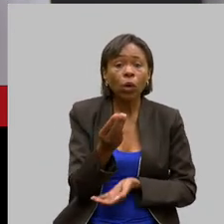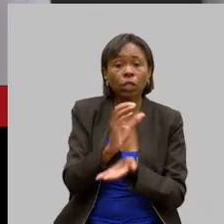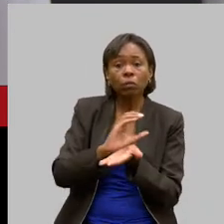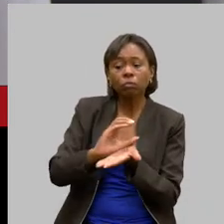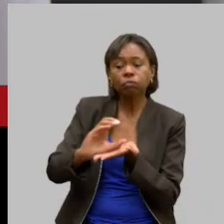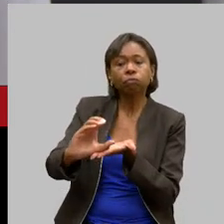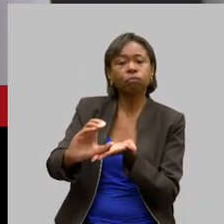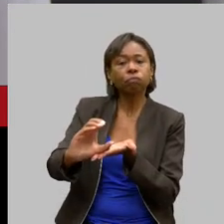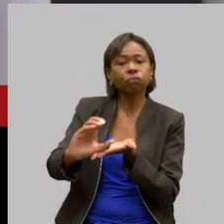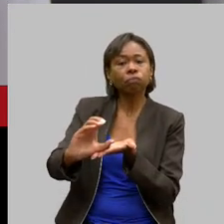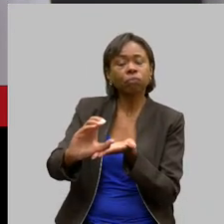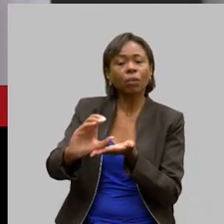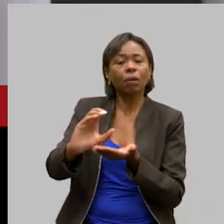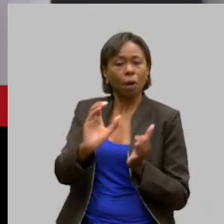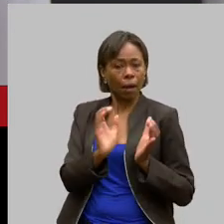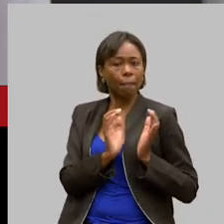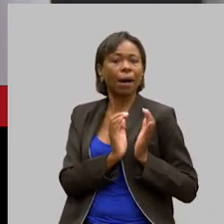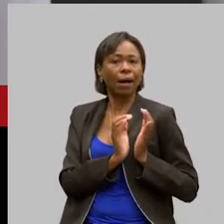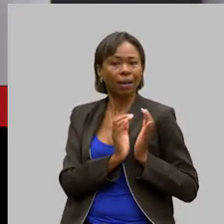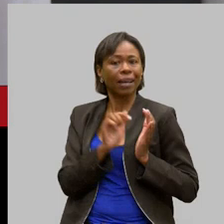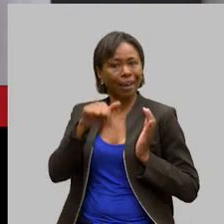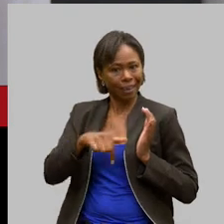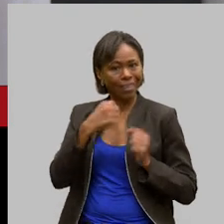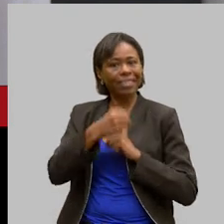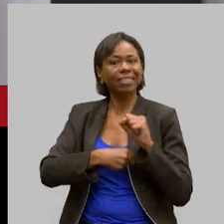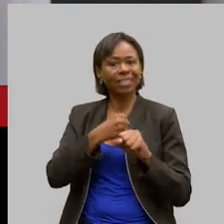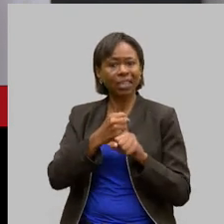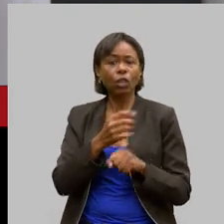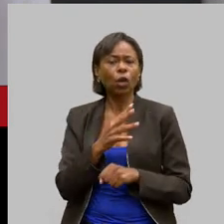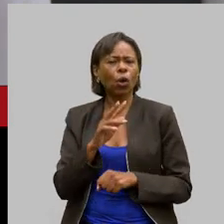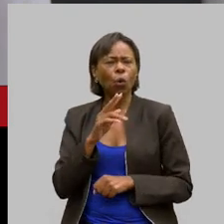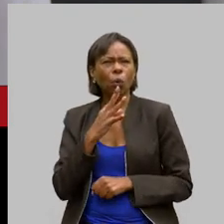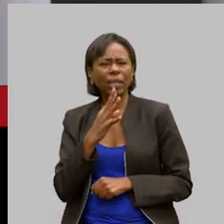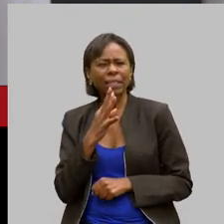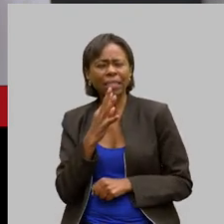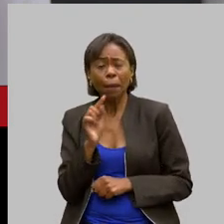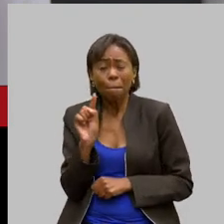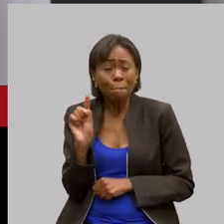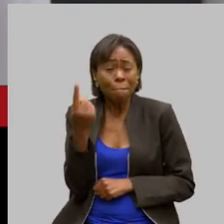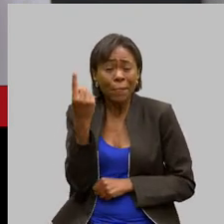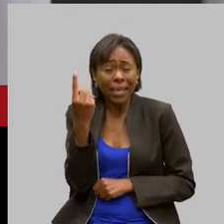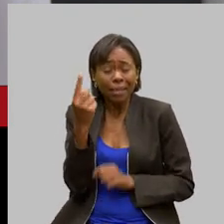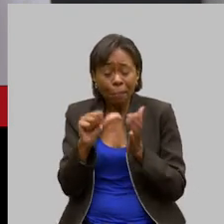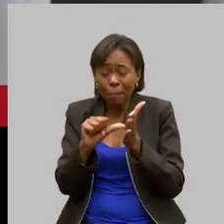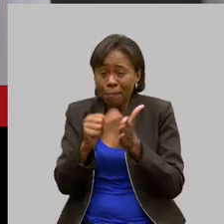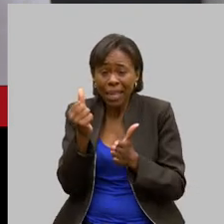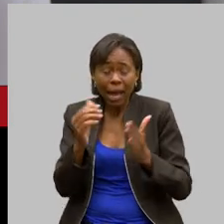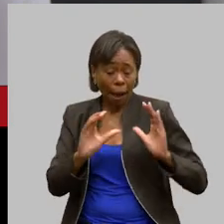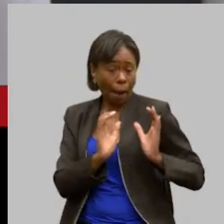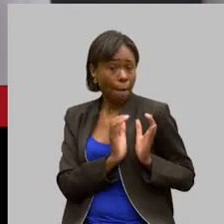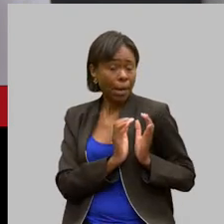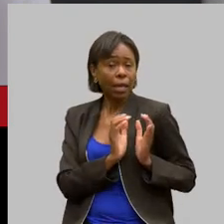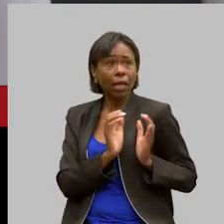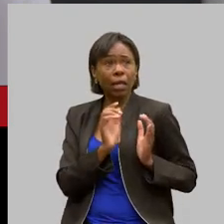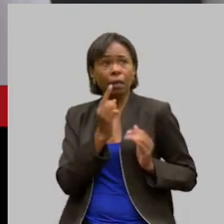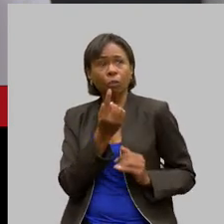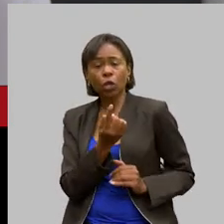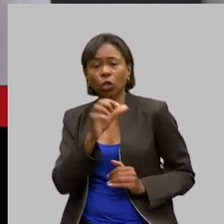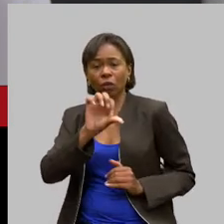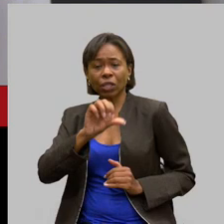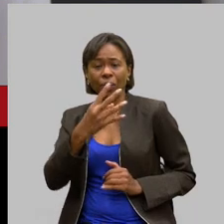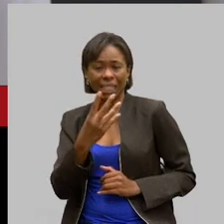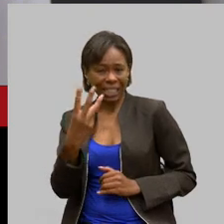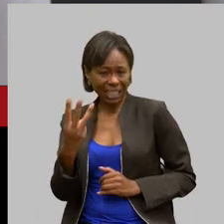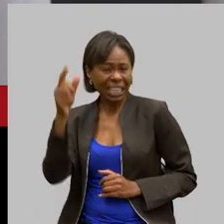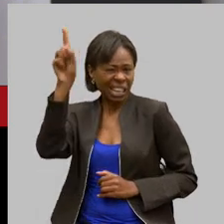PIS reconheço a primeira pai foi fundada em 1953 na Cidade do Rio de Janeiro tá toda a história